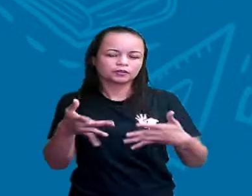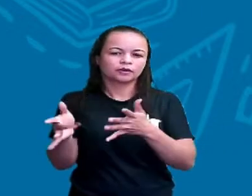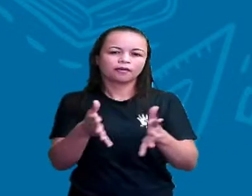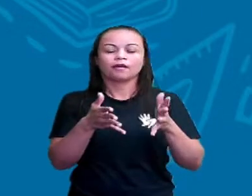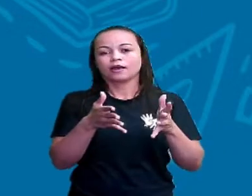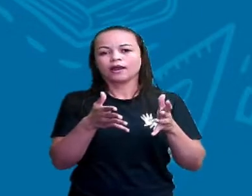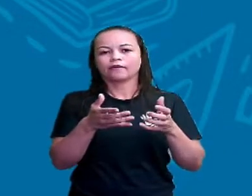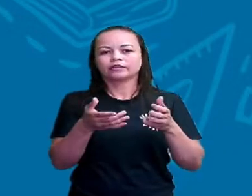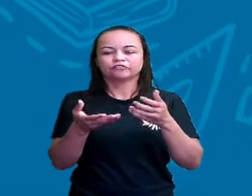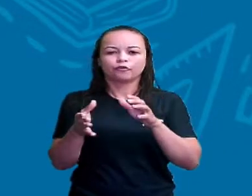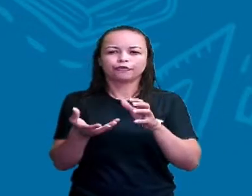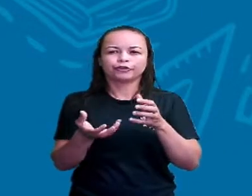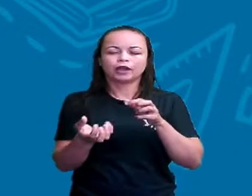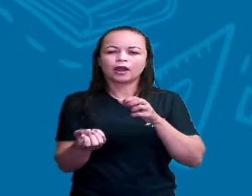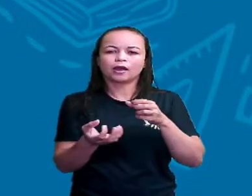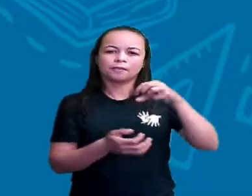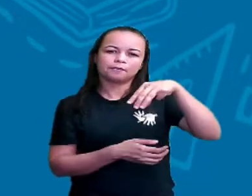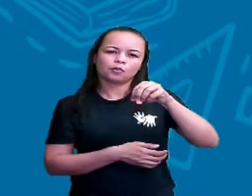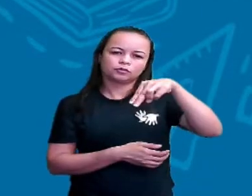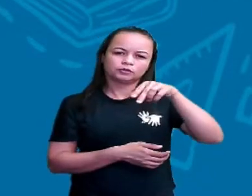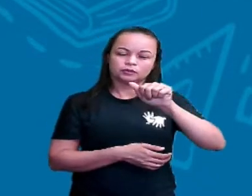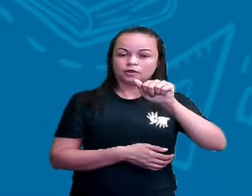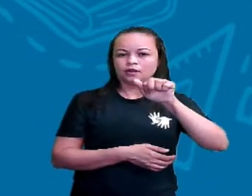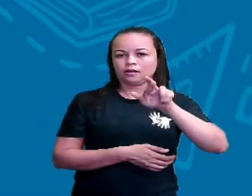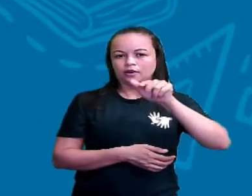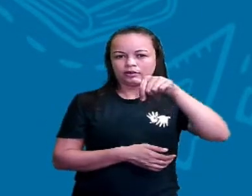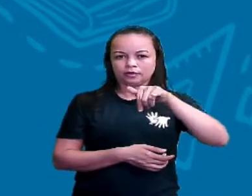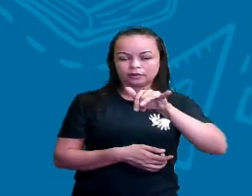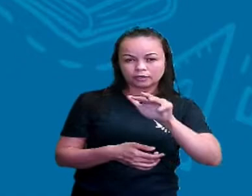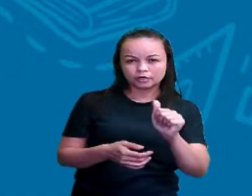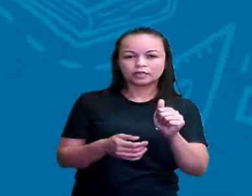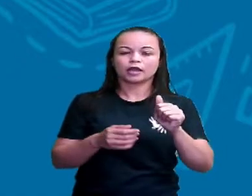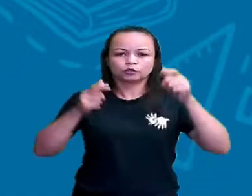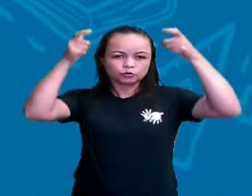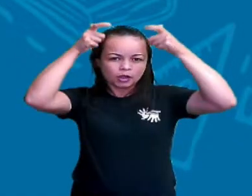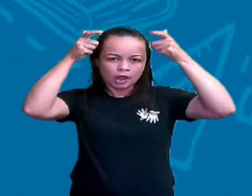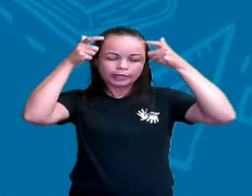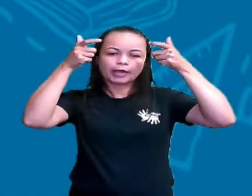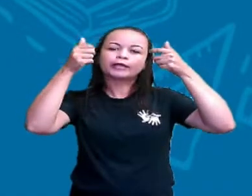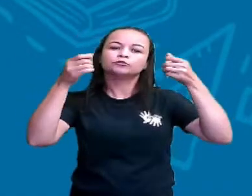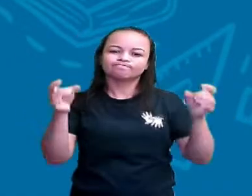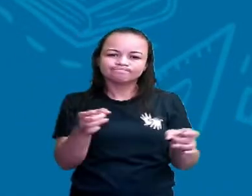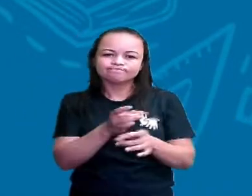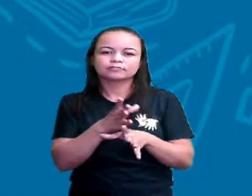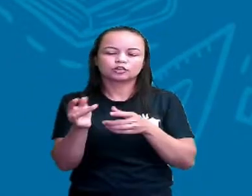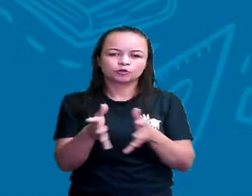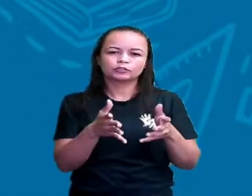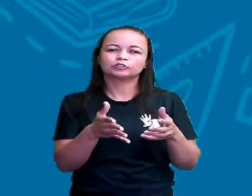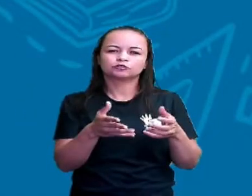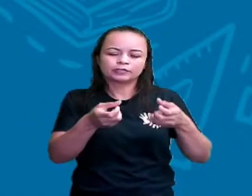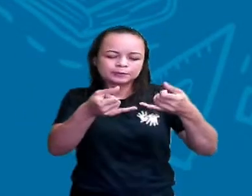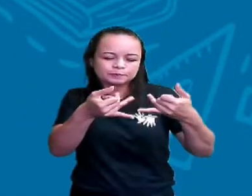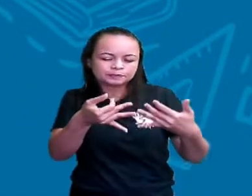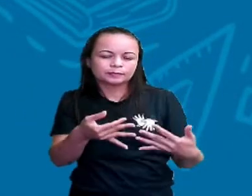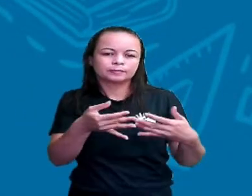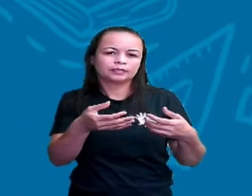da monarquia, né, ou seja, do reinado, né, na França. Que isso vai implicar, né,